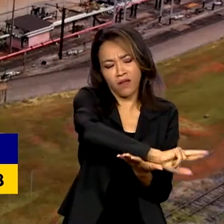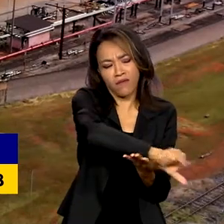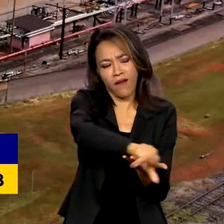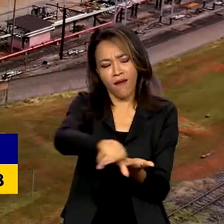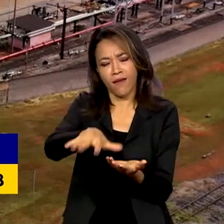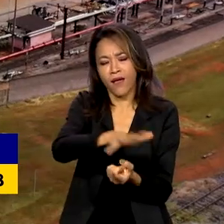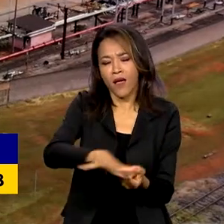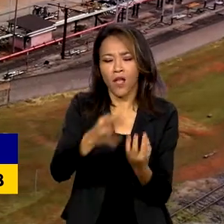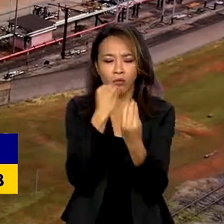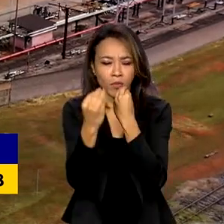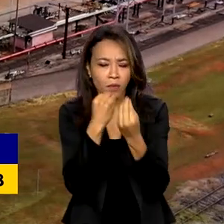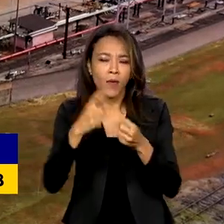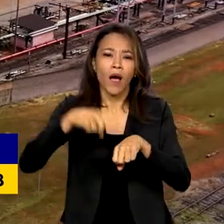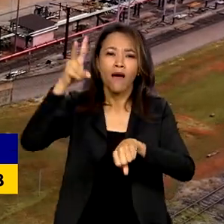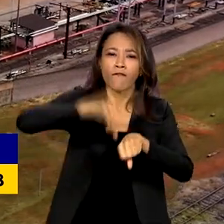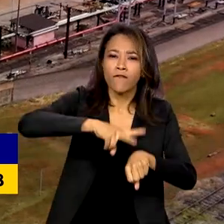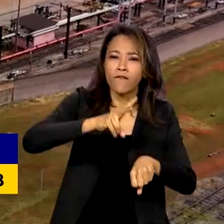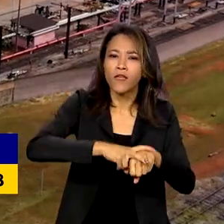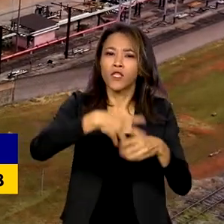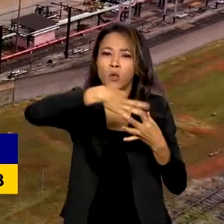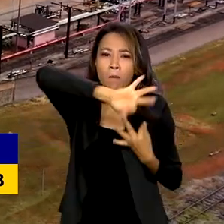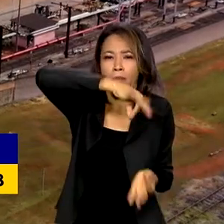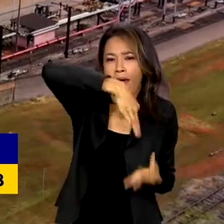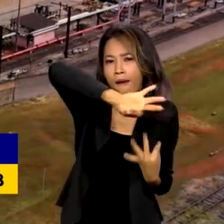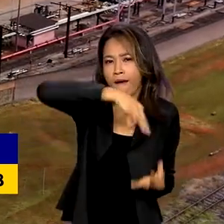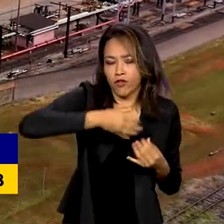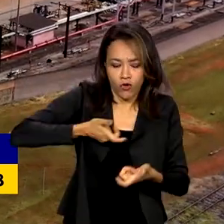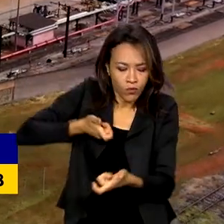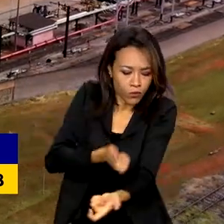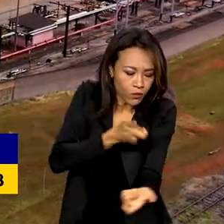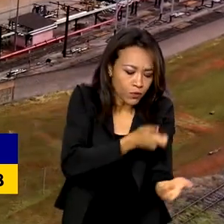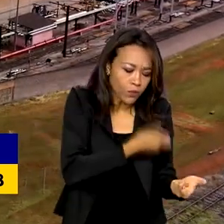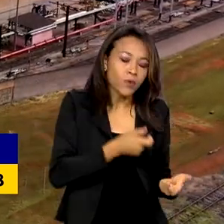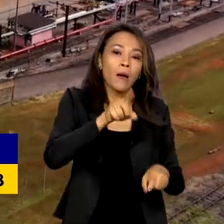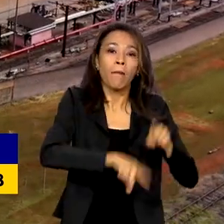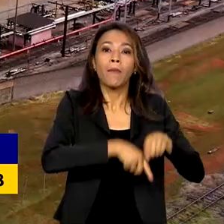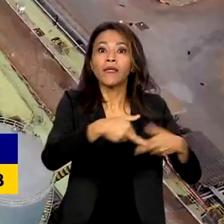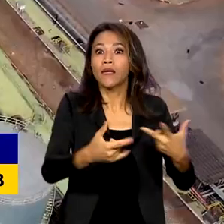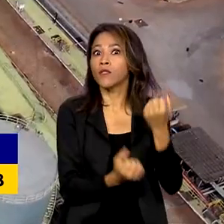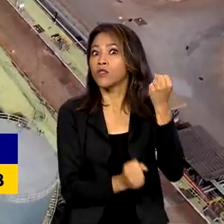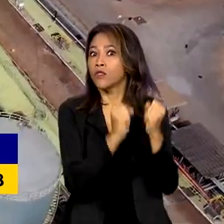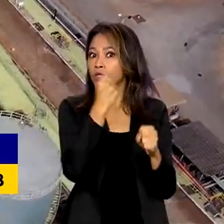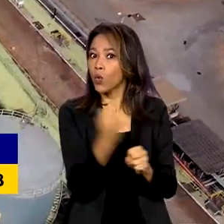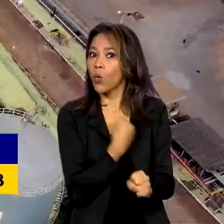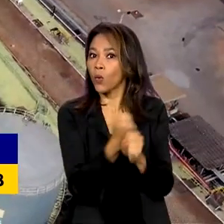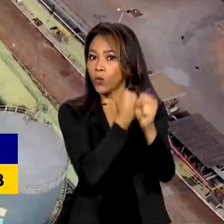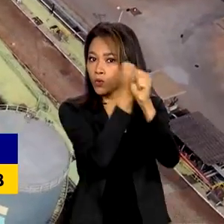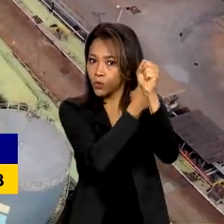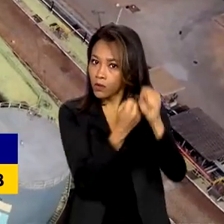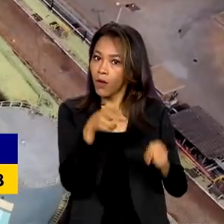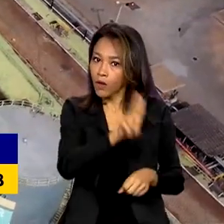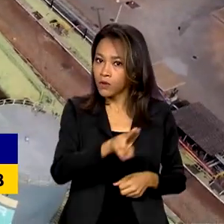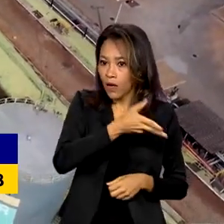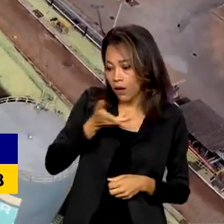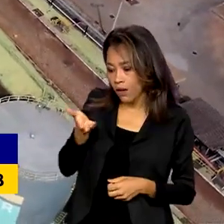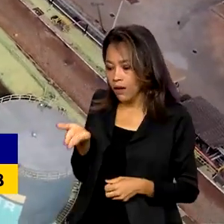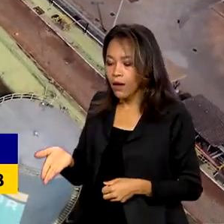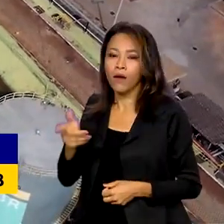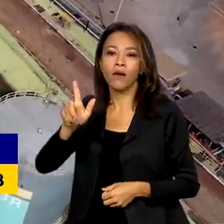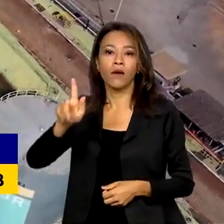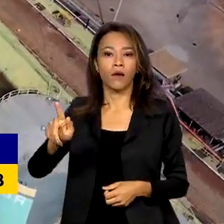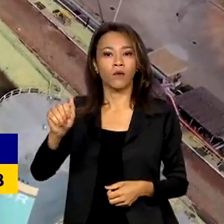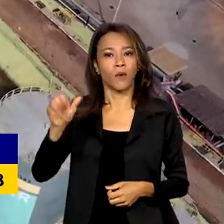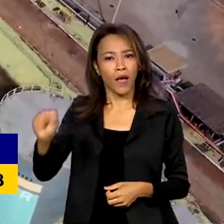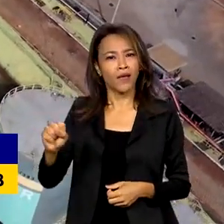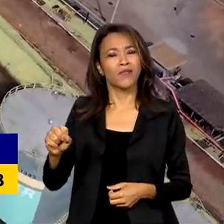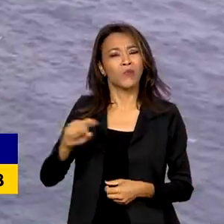de alimentos, vidro, plástico, fertilizantes, materiais de construção, por exemplo. O grande desafio é a redução do